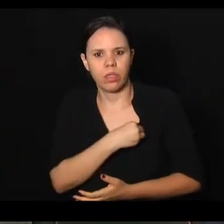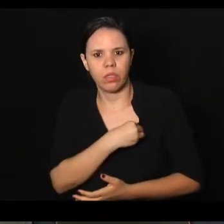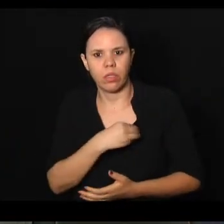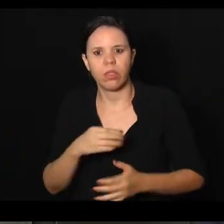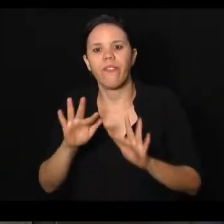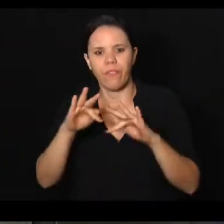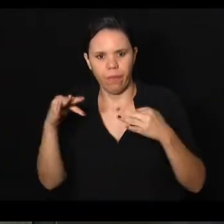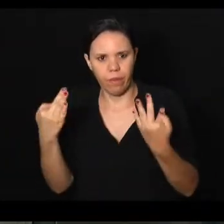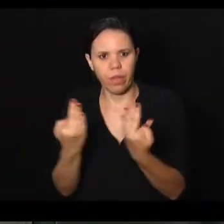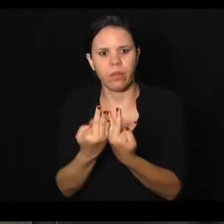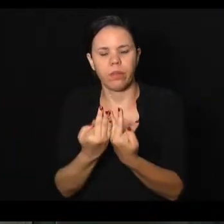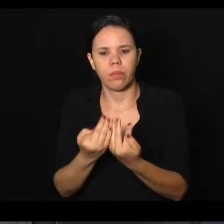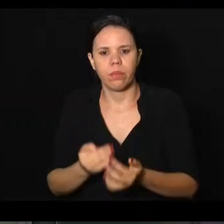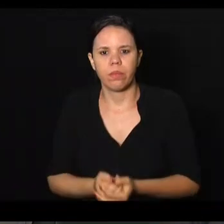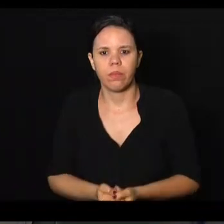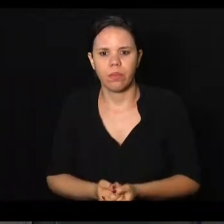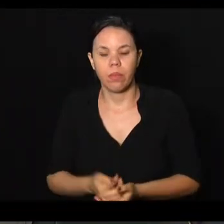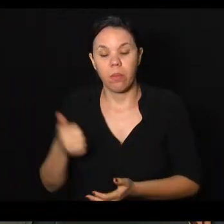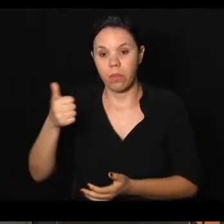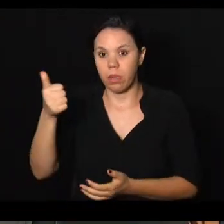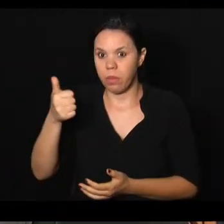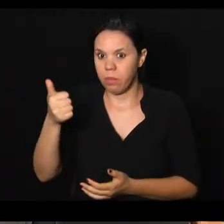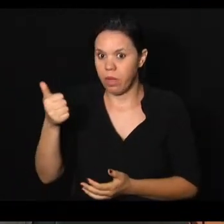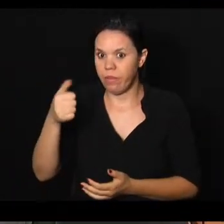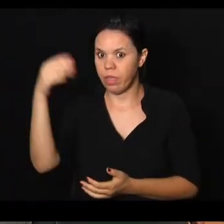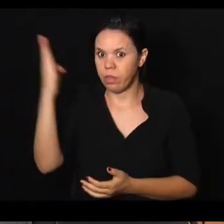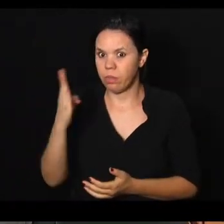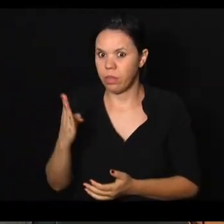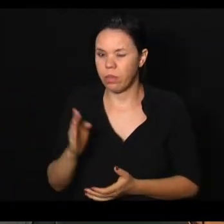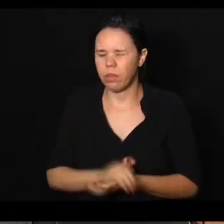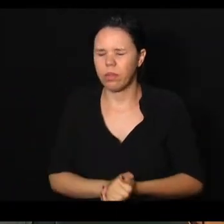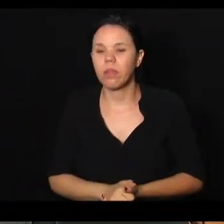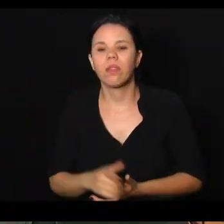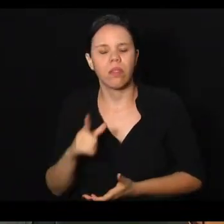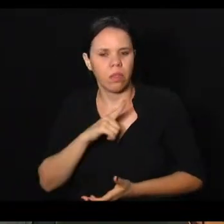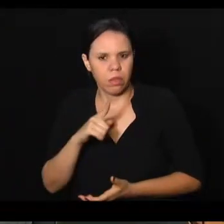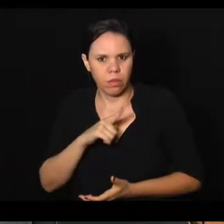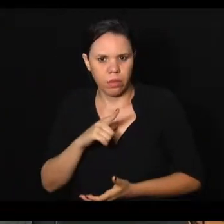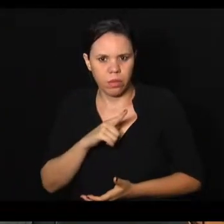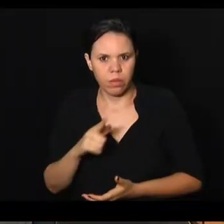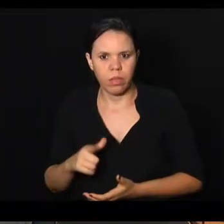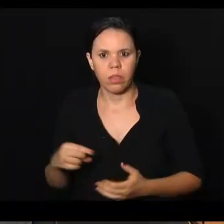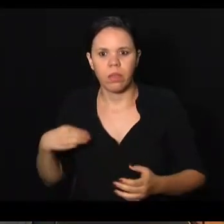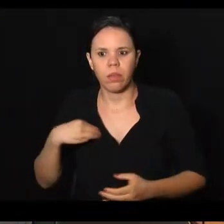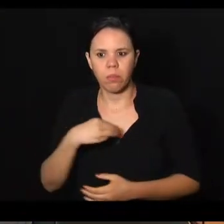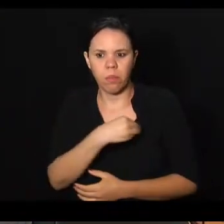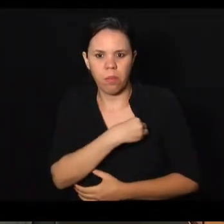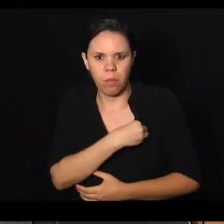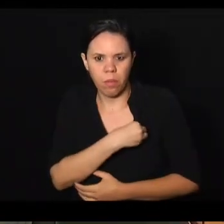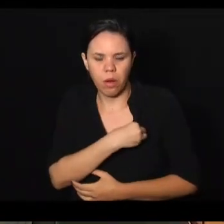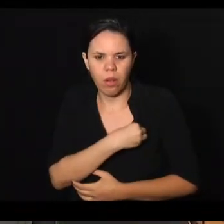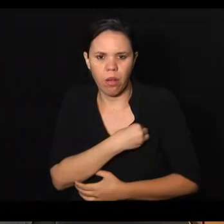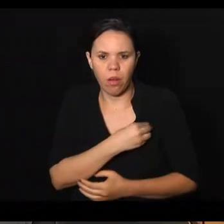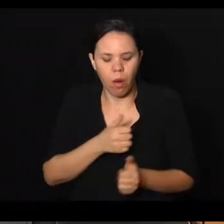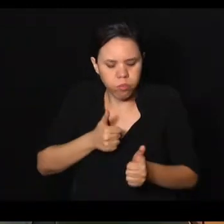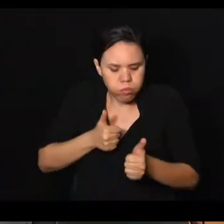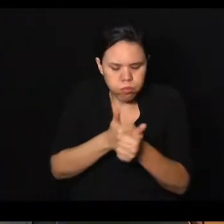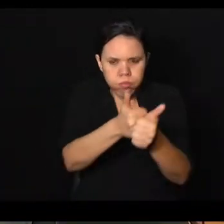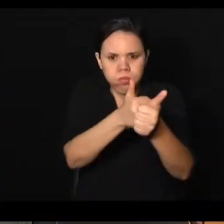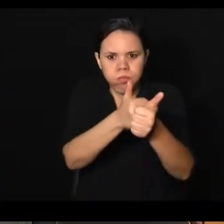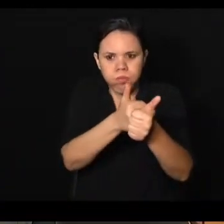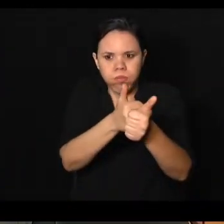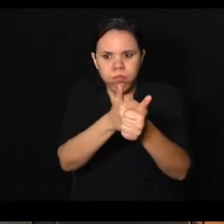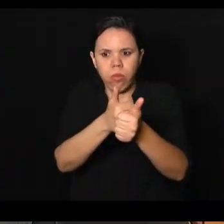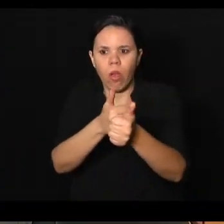da Família. Pela primeira vez no Brasil, temos um ministério que começa a acompanhar essa nação.